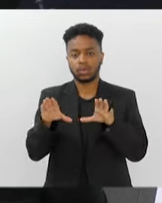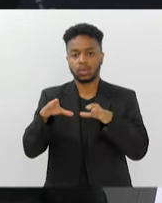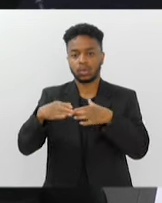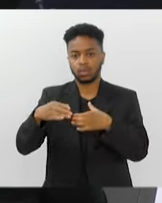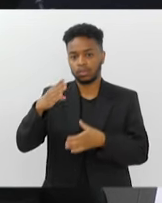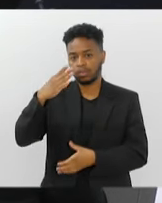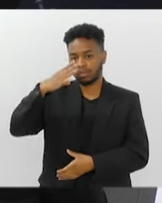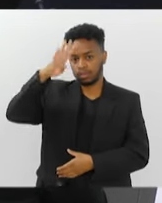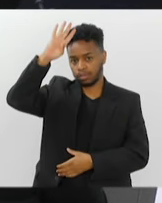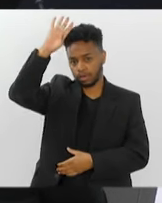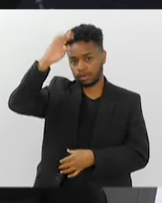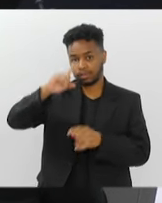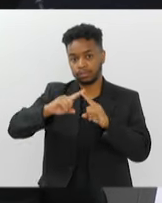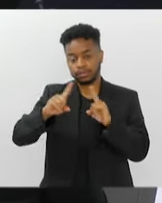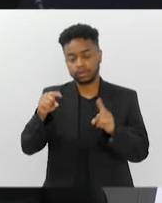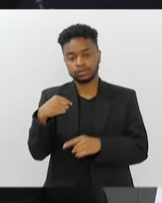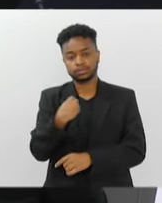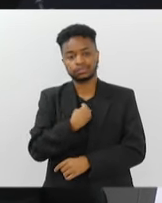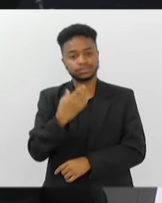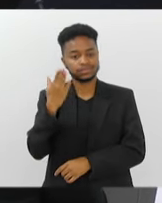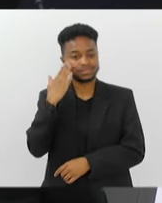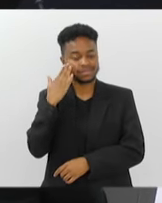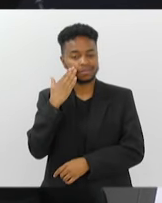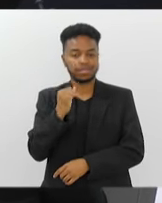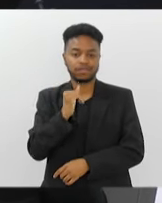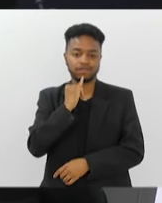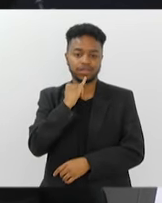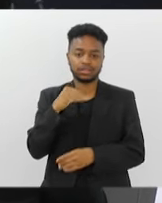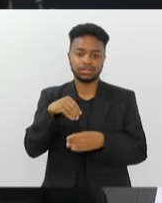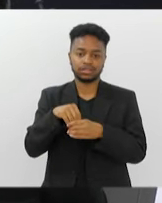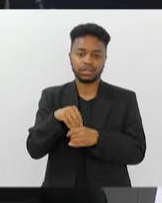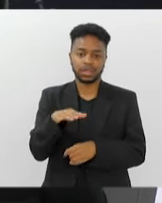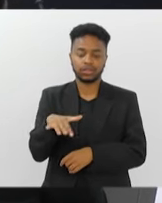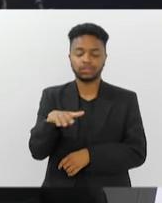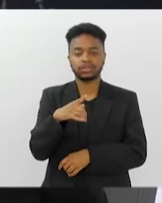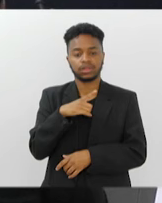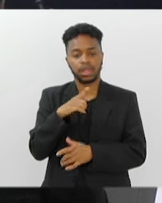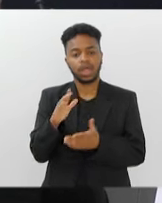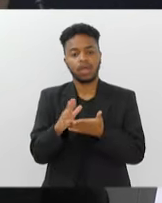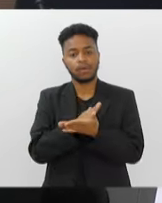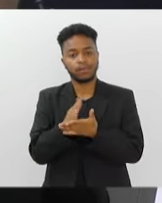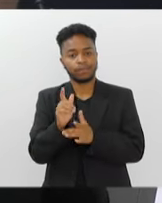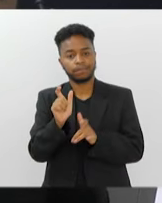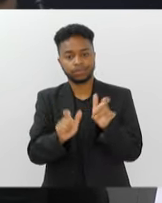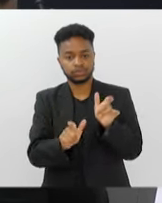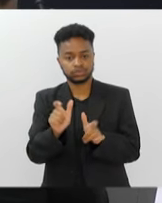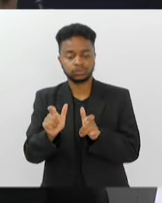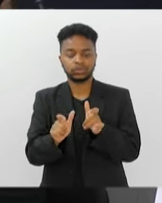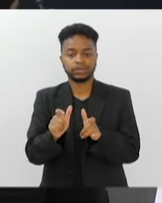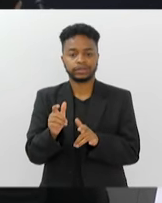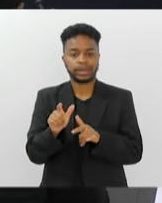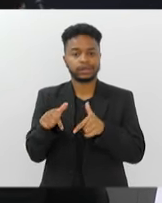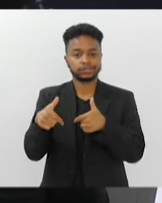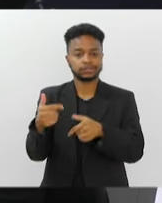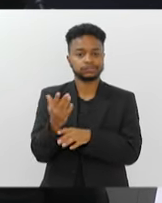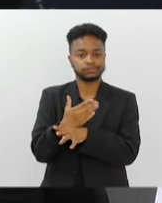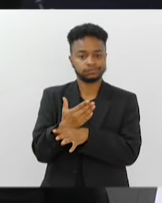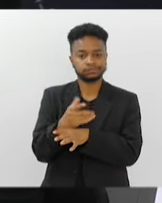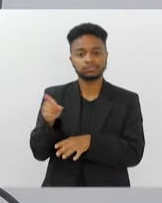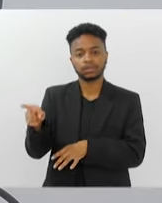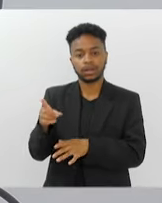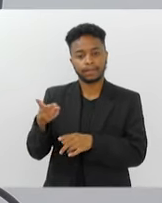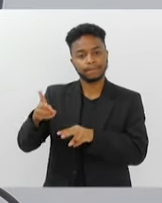tropa mas a gente sabe que infelizmente nas corporações tem aqueles indivíduos que delinquen Coronel Leandro prendeu